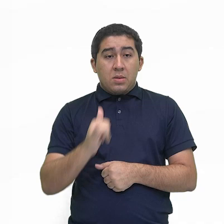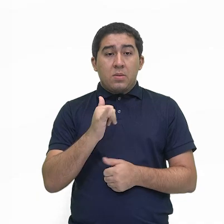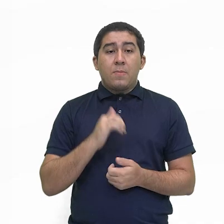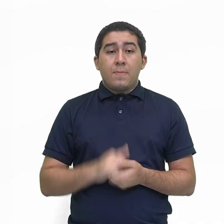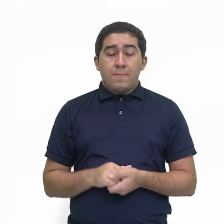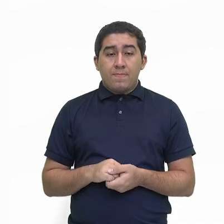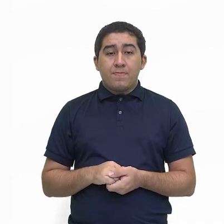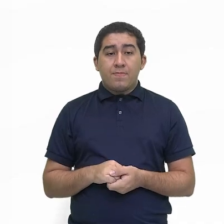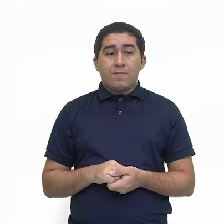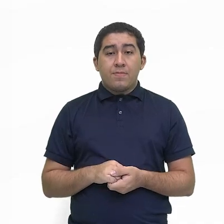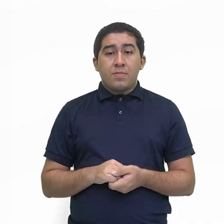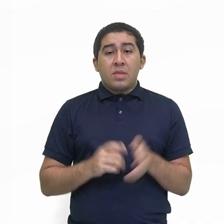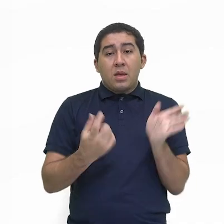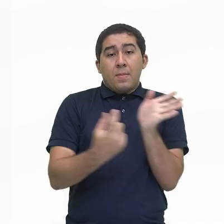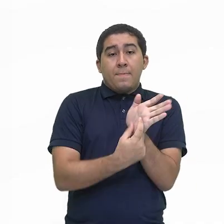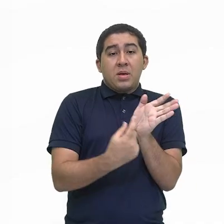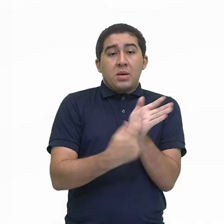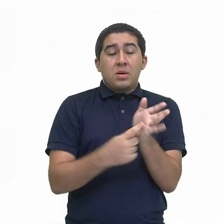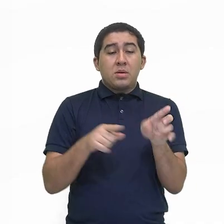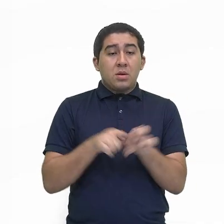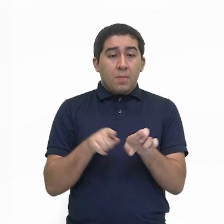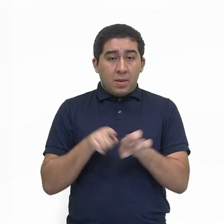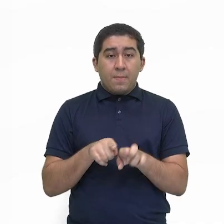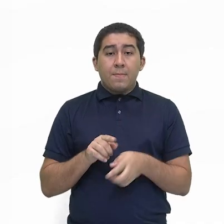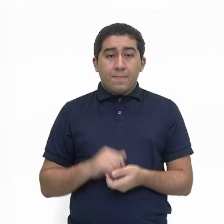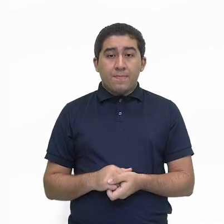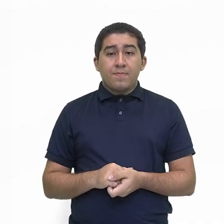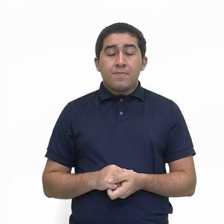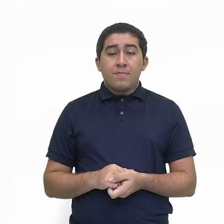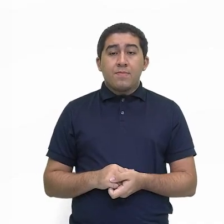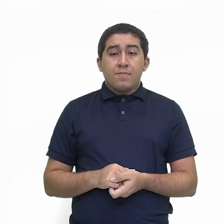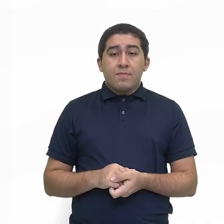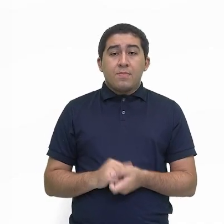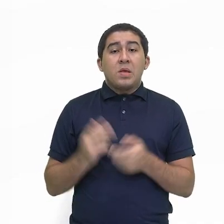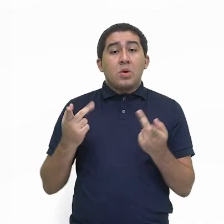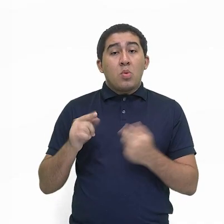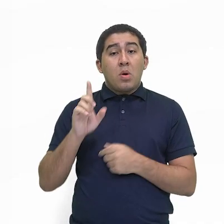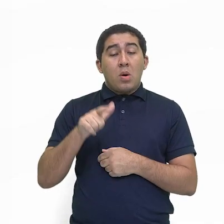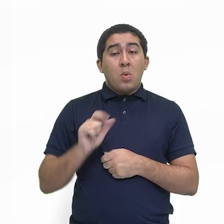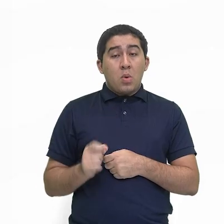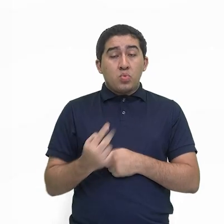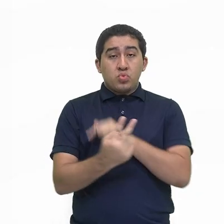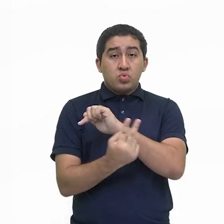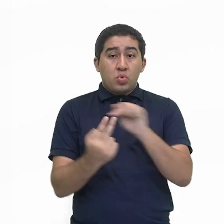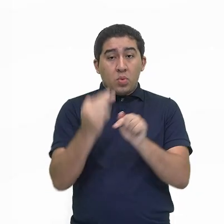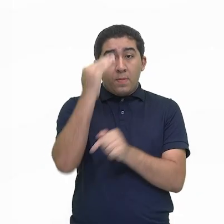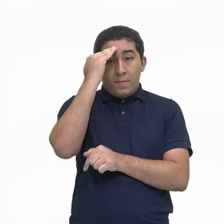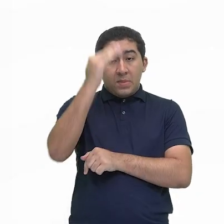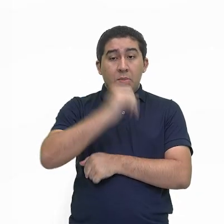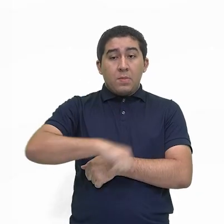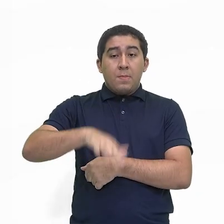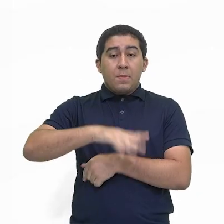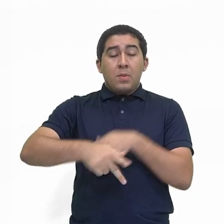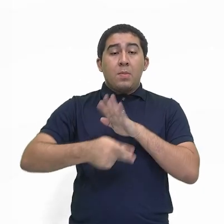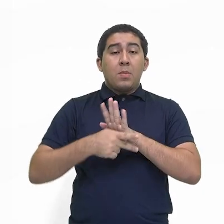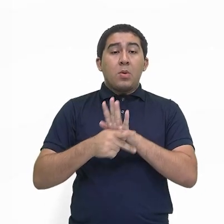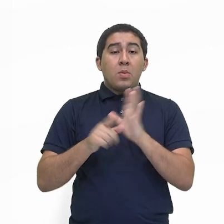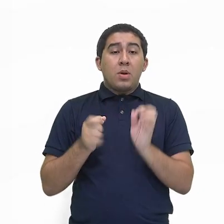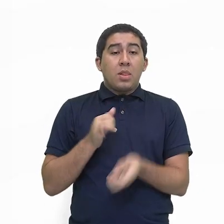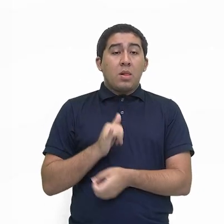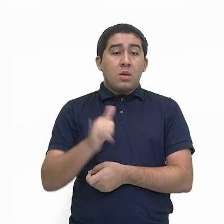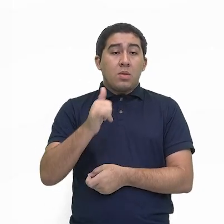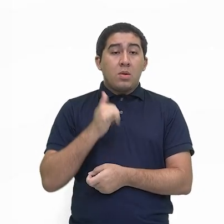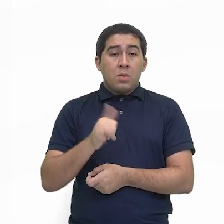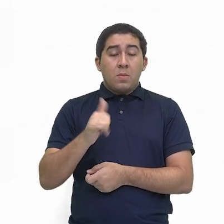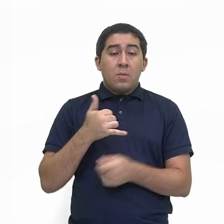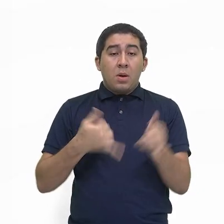tá? Pilhas e baterias, né, como é o caso aqui, os 2 principais campos da